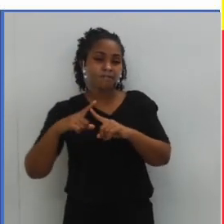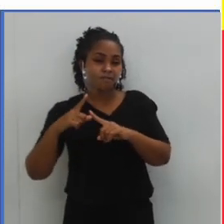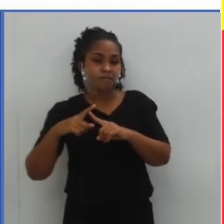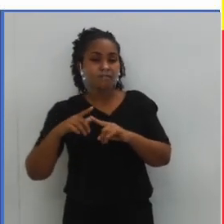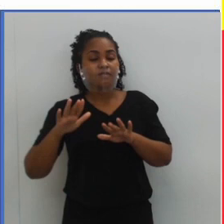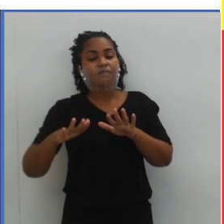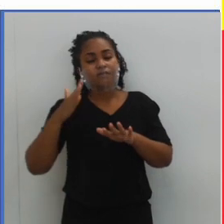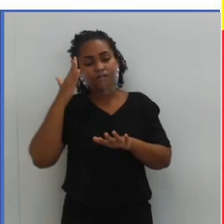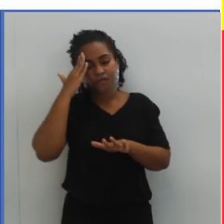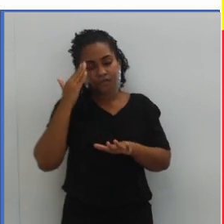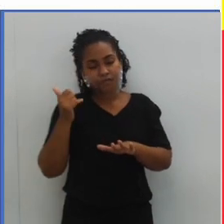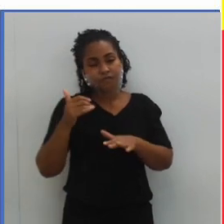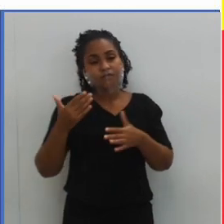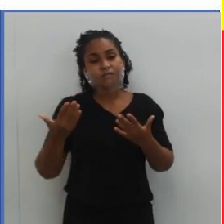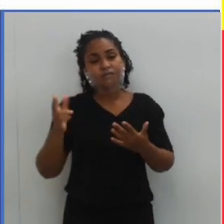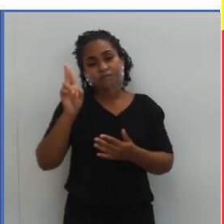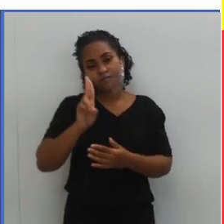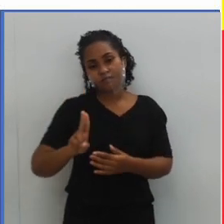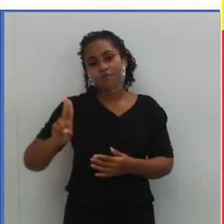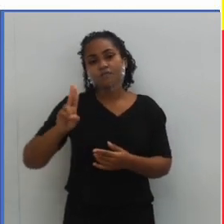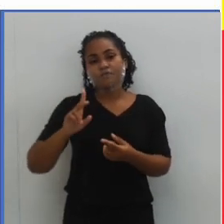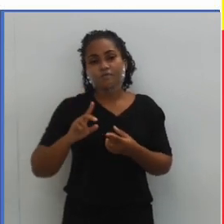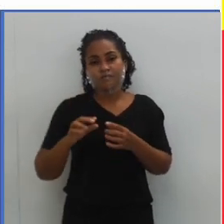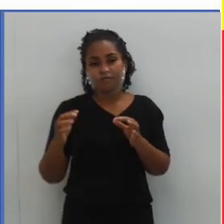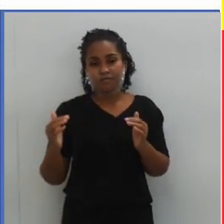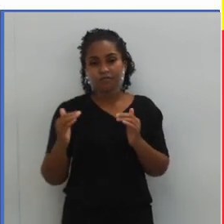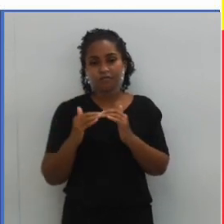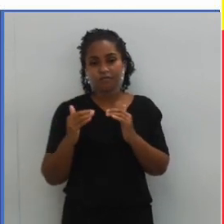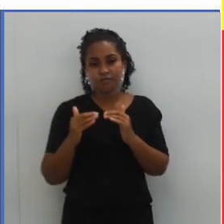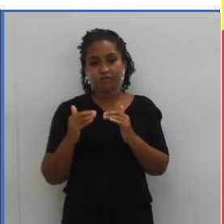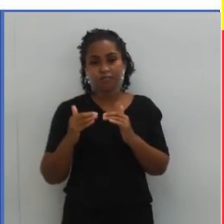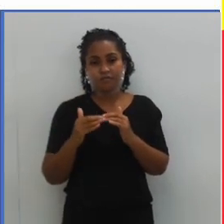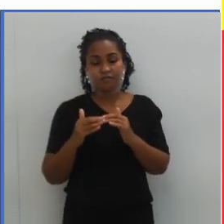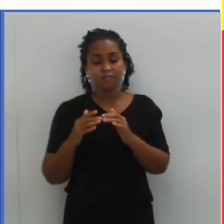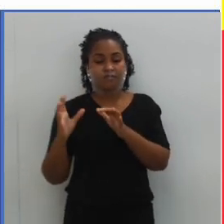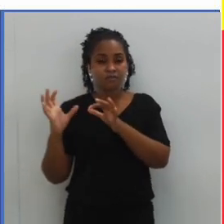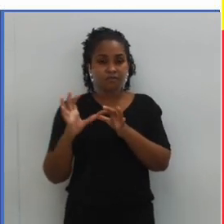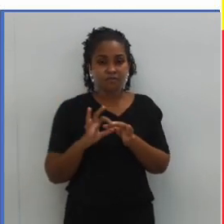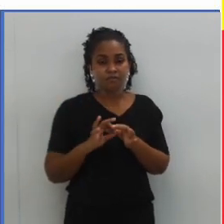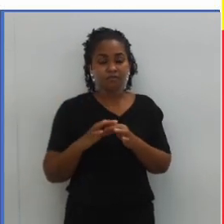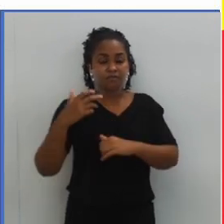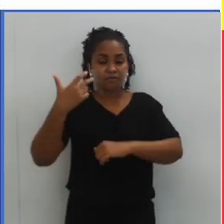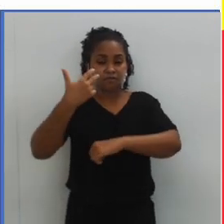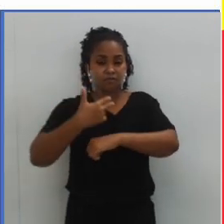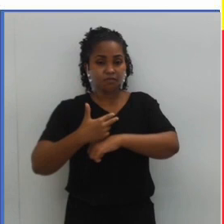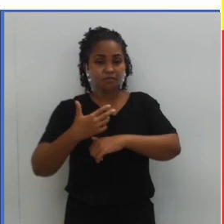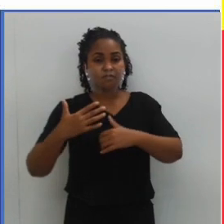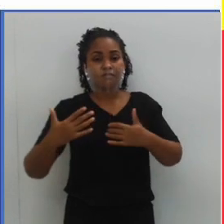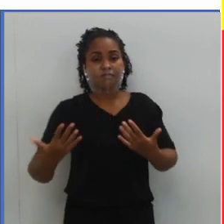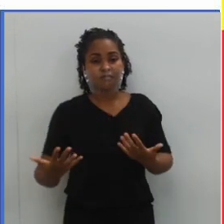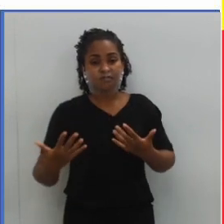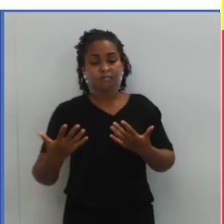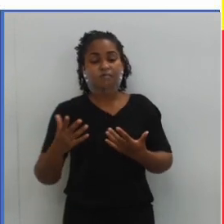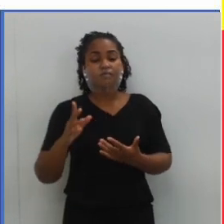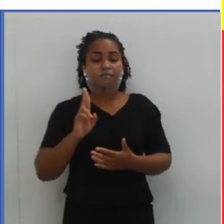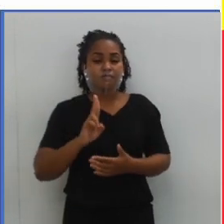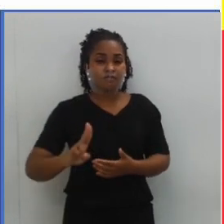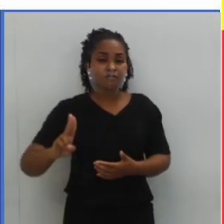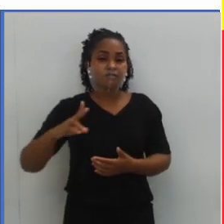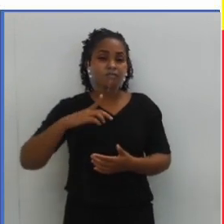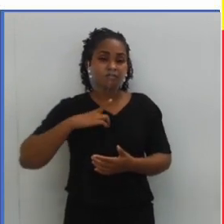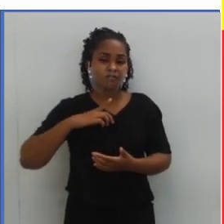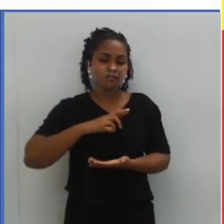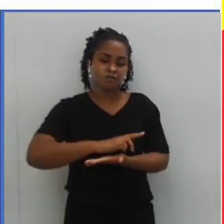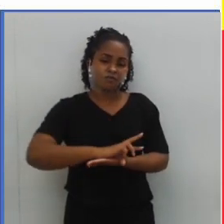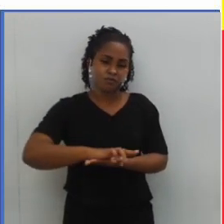saber qual é a luz que vai ser usada, que vai encaixar para aquela cena do filme, né? Então, a lente da câmera que vai ser usada, que existem várias